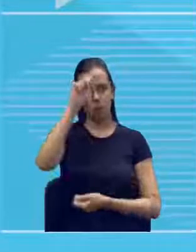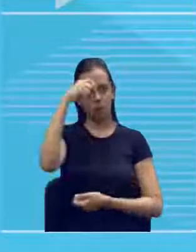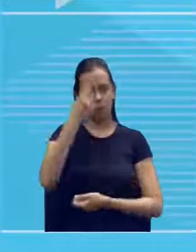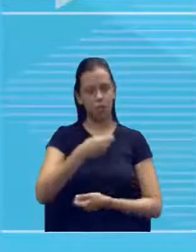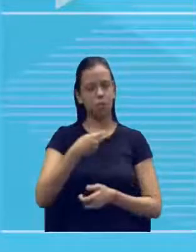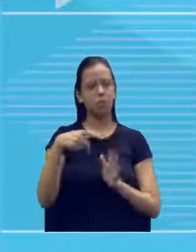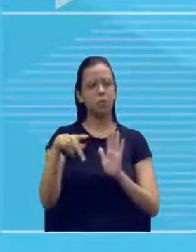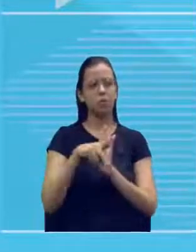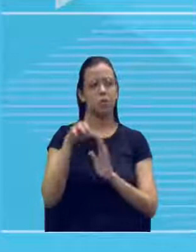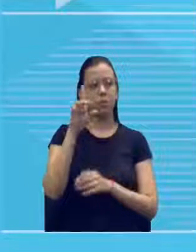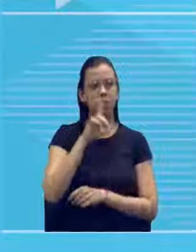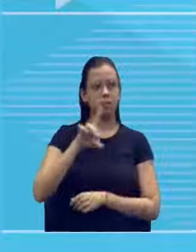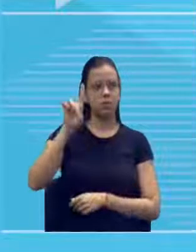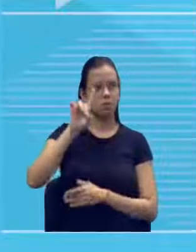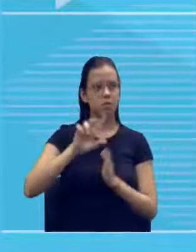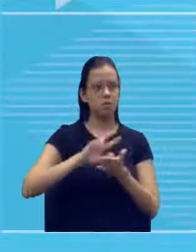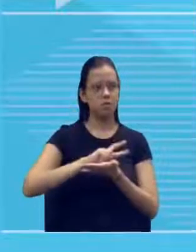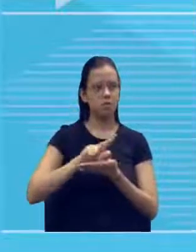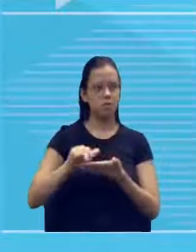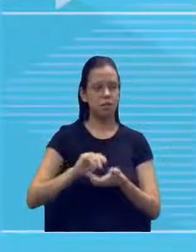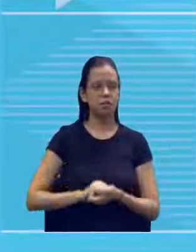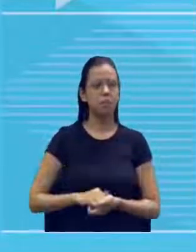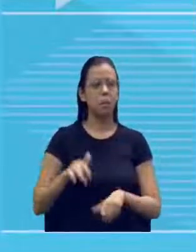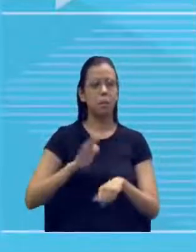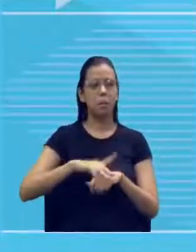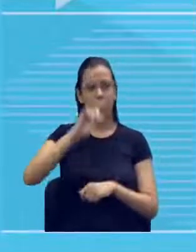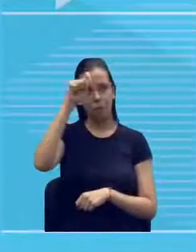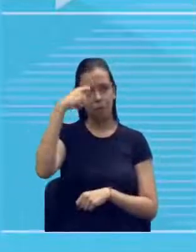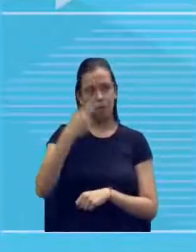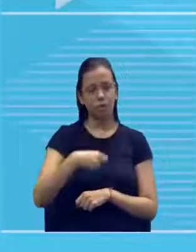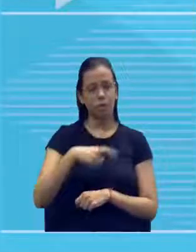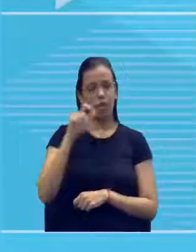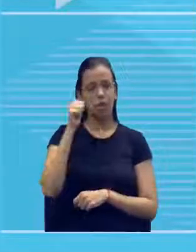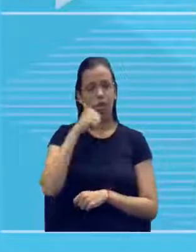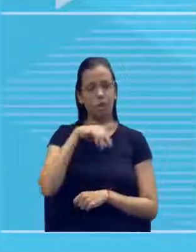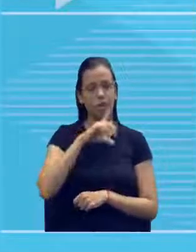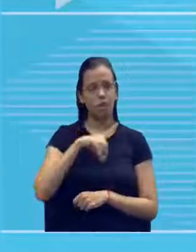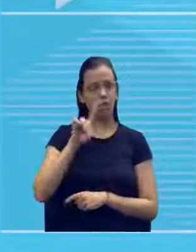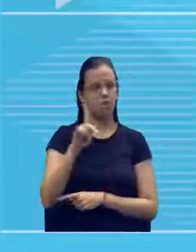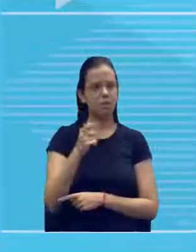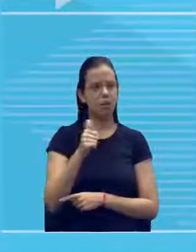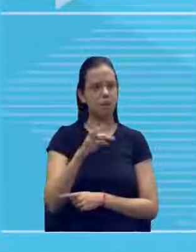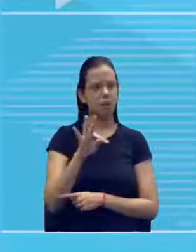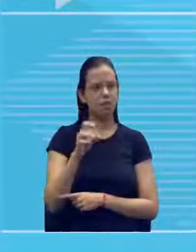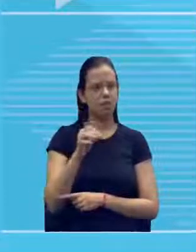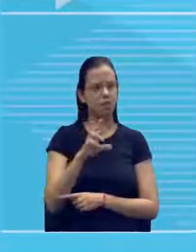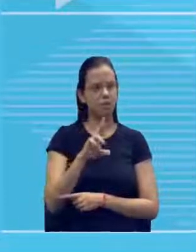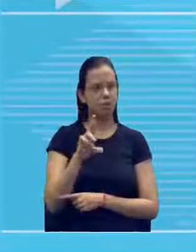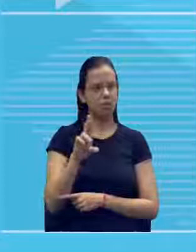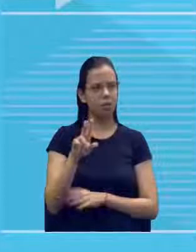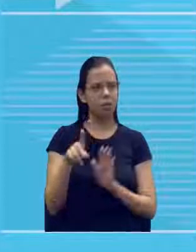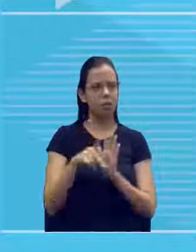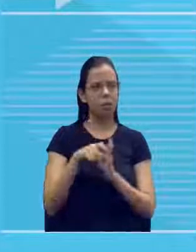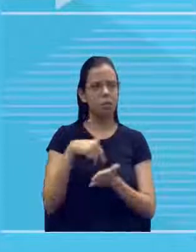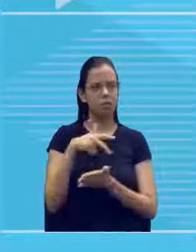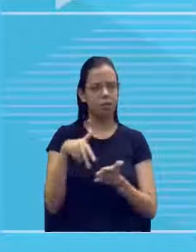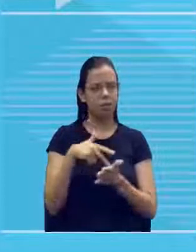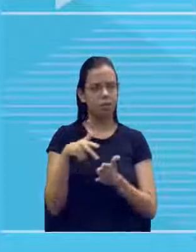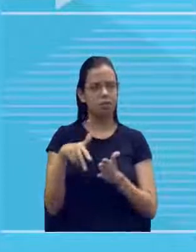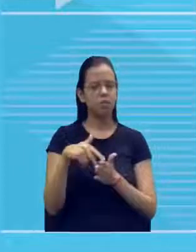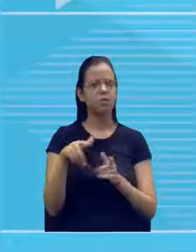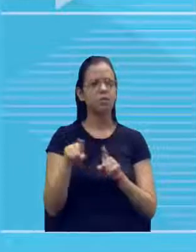caráter sagrado. Os mais homenageados eram a deusa Hathor, da dança e da